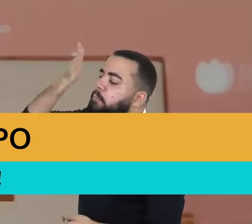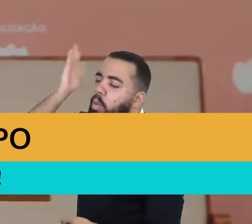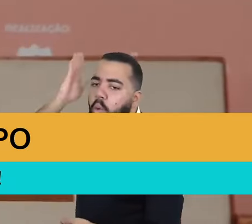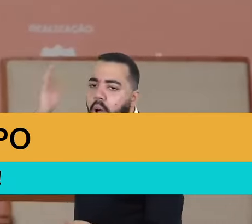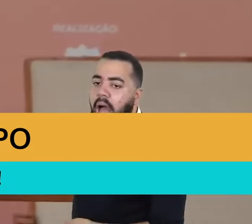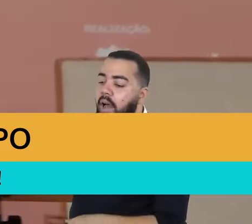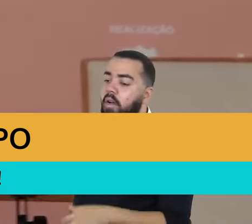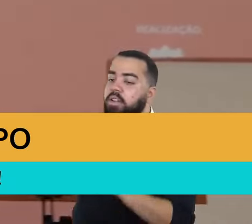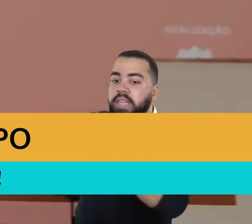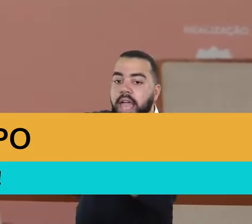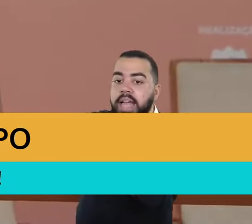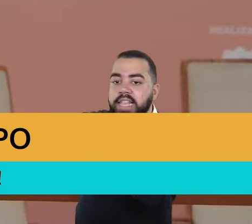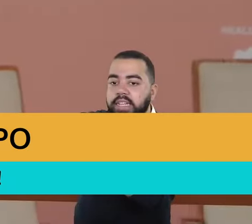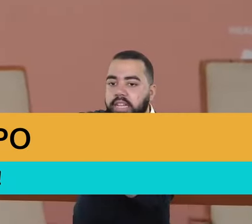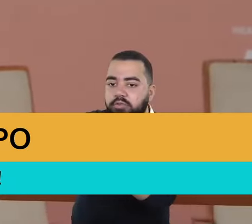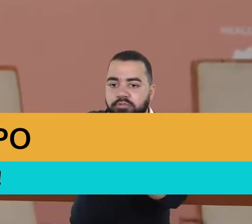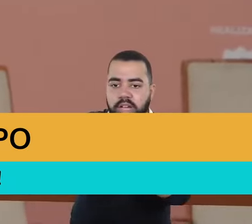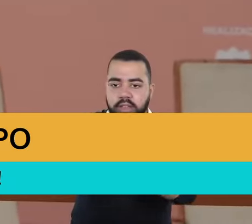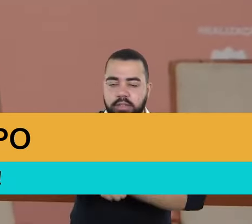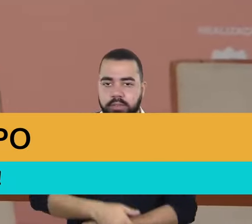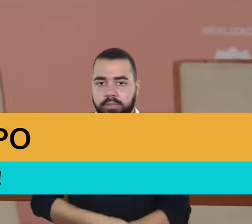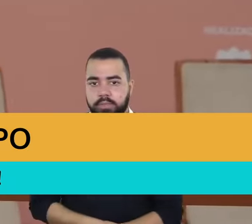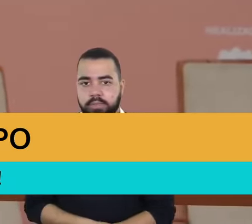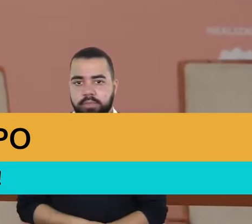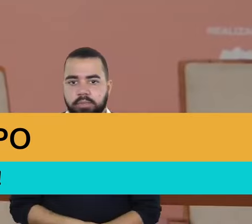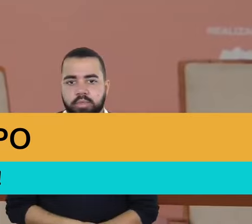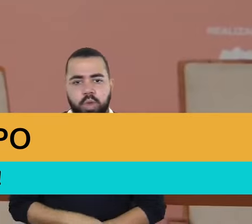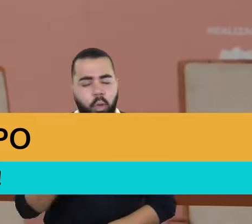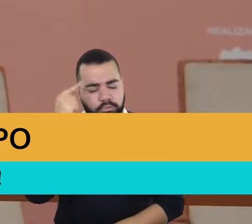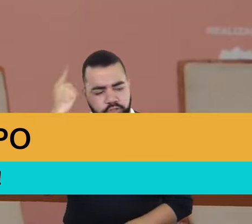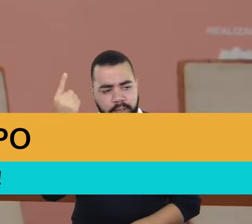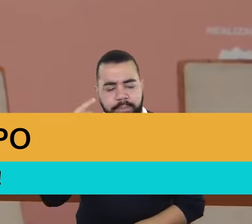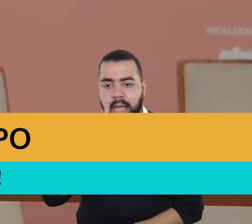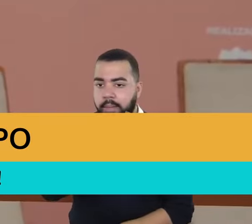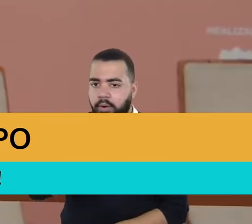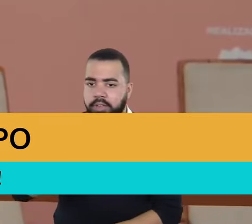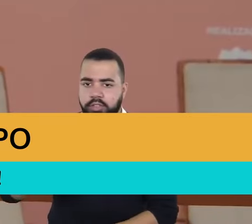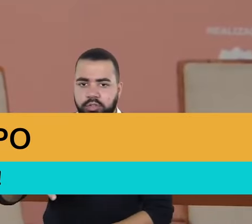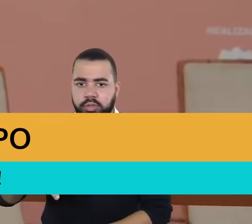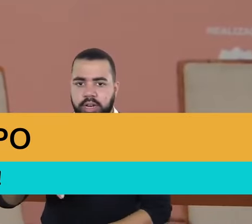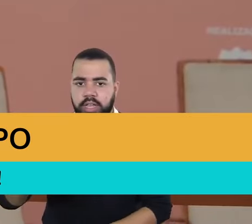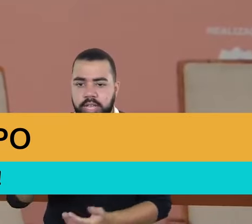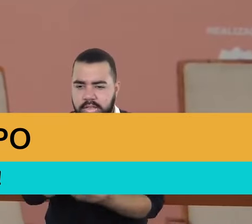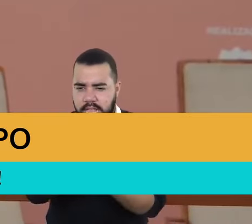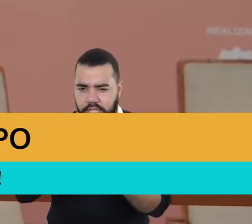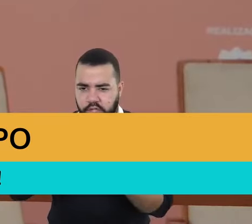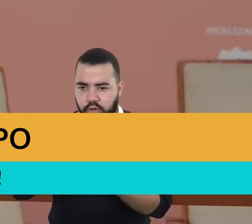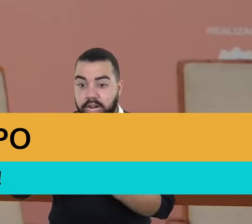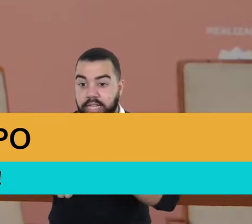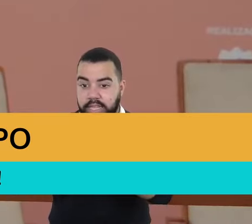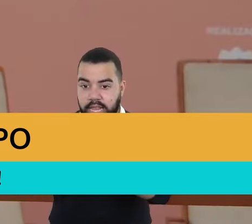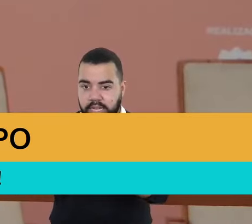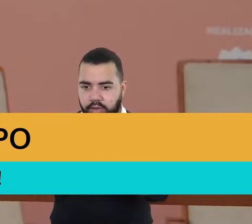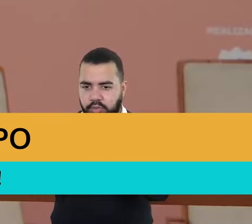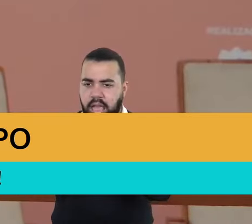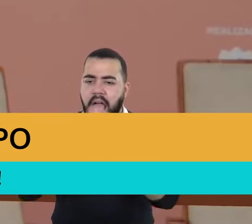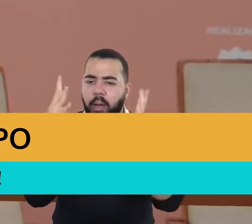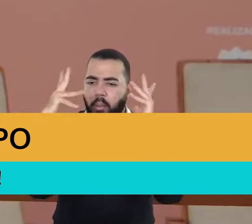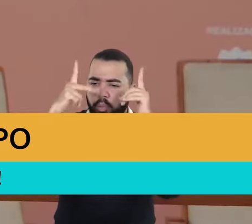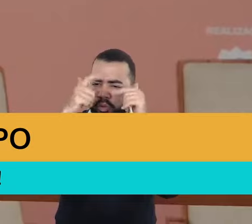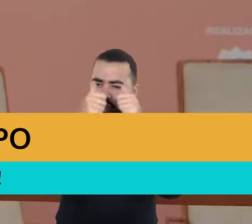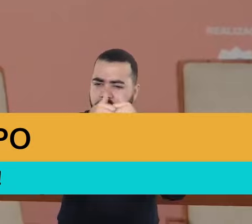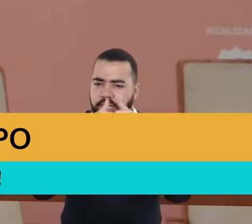de tartaruga. Uma vez uma professora fez uma tartaruga de EVA bem bonita.